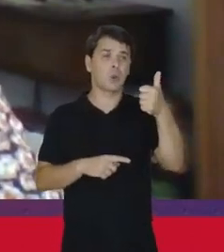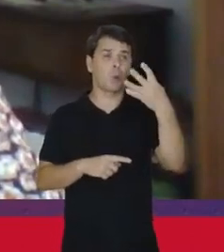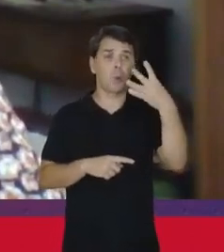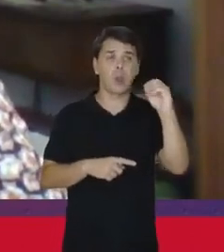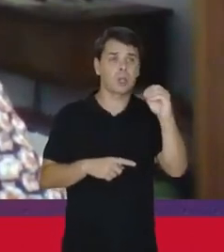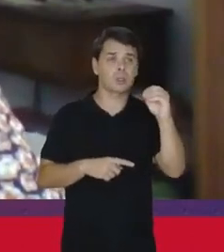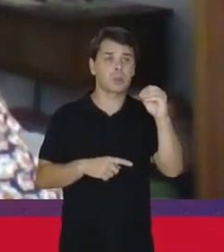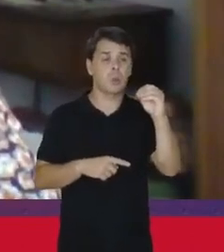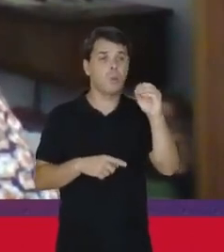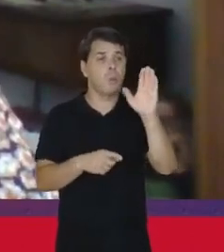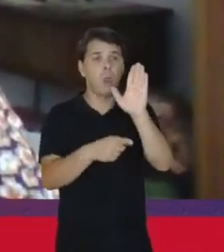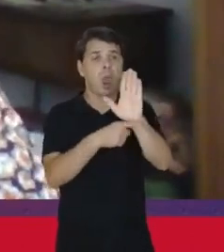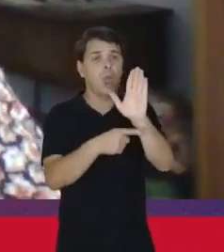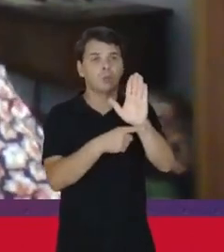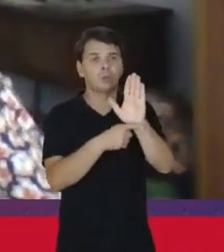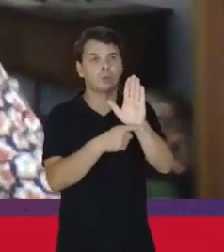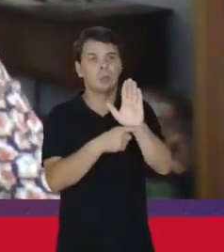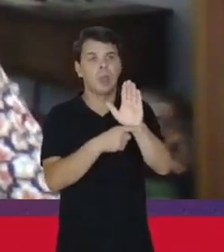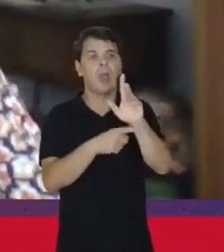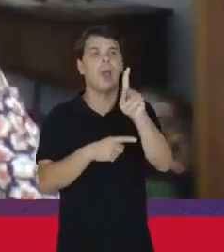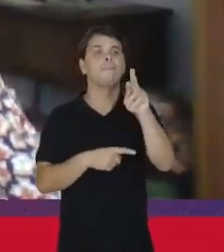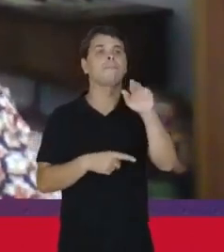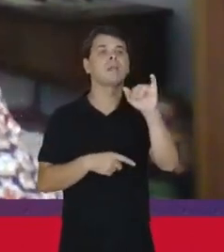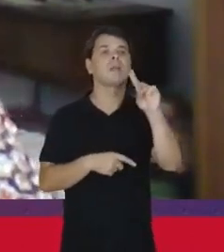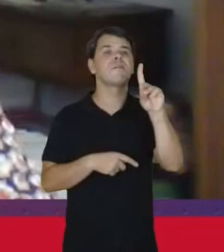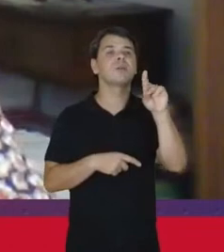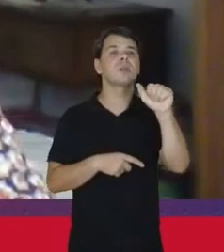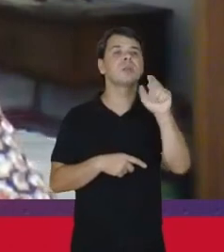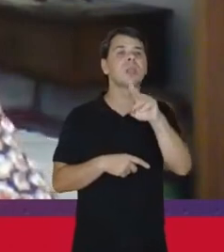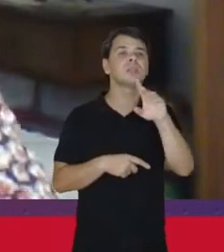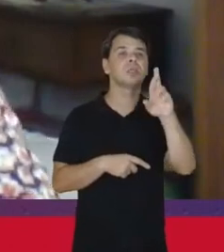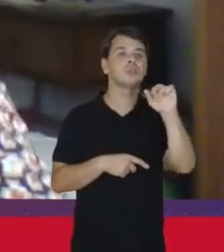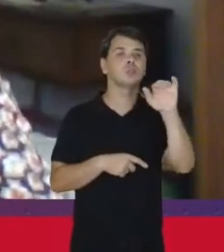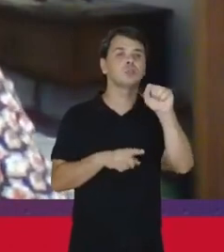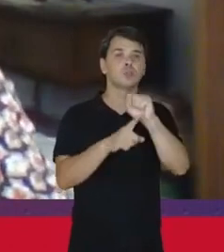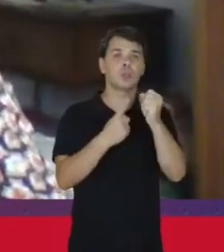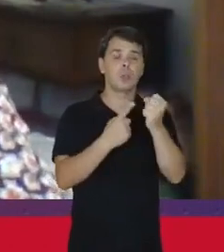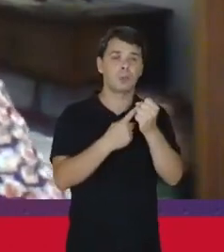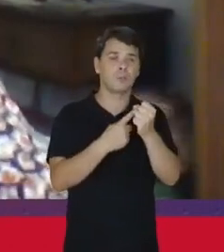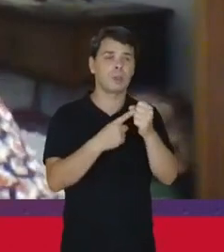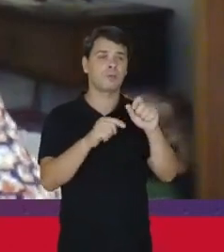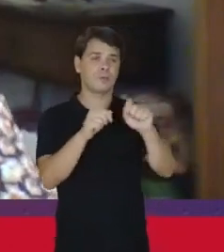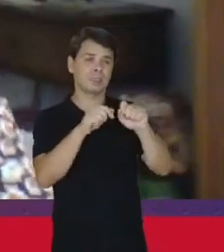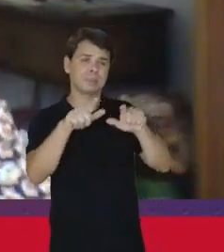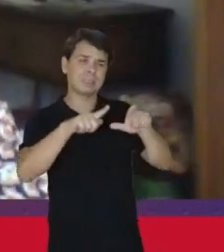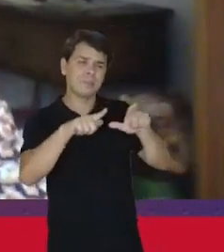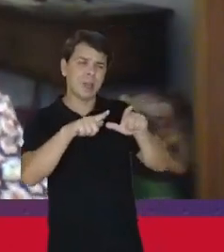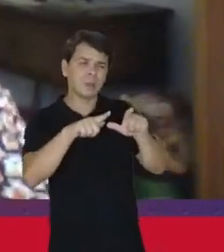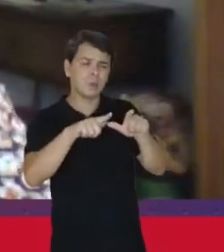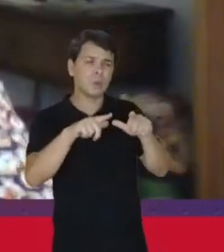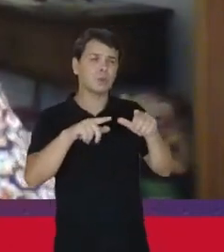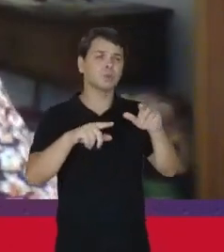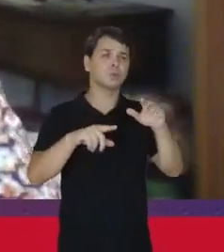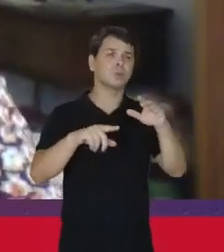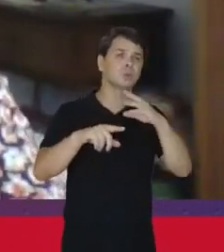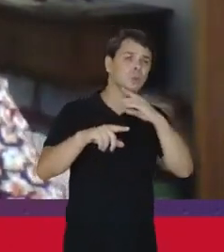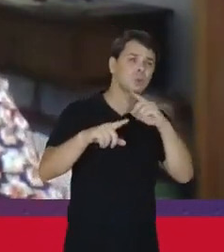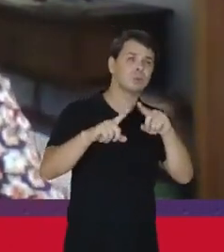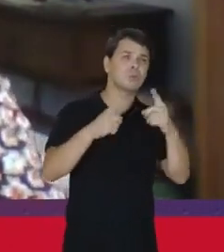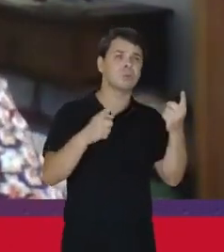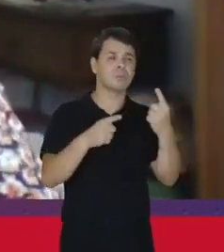delas não contribuem com a Previdência Social. E por que não contribuem? Porque estavam em trabalhos tão vulneráveis, tão precários,